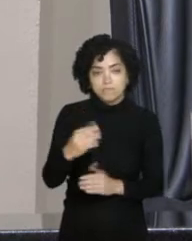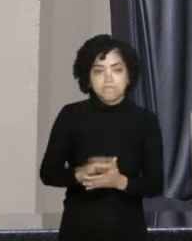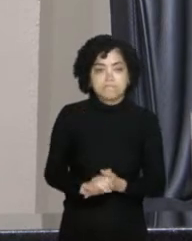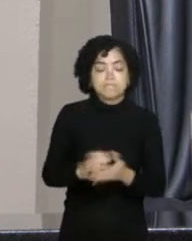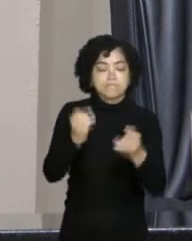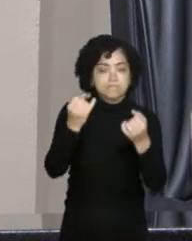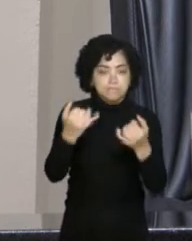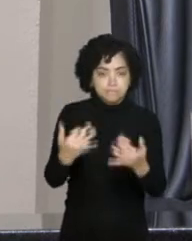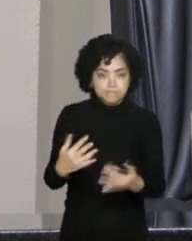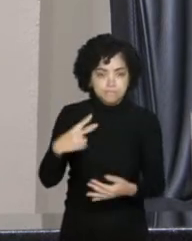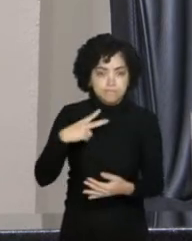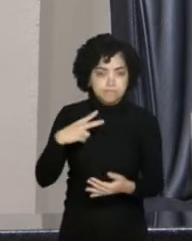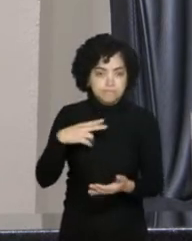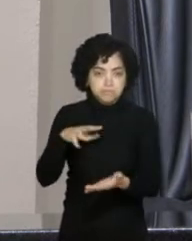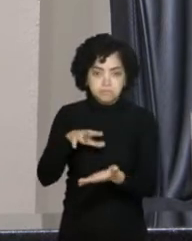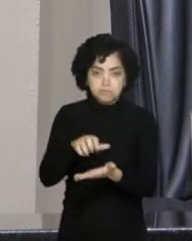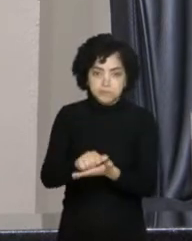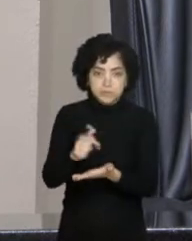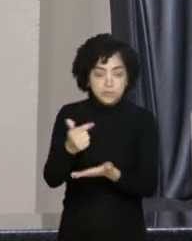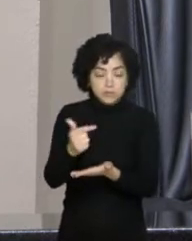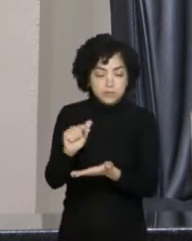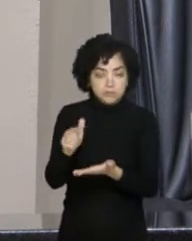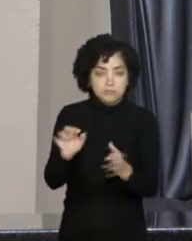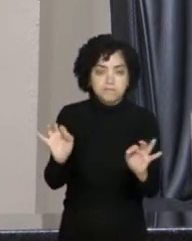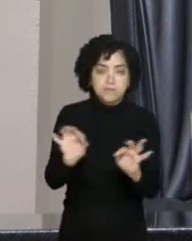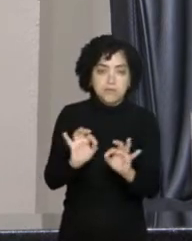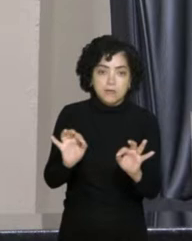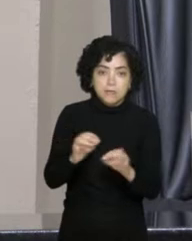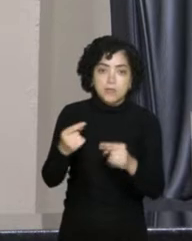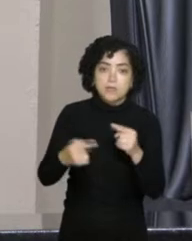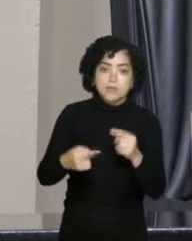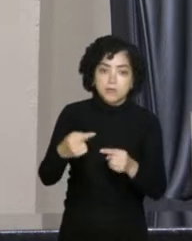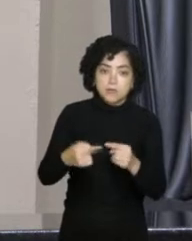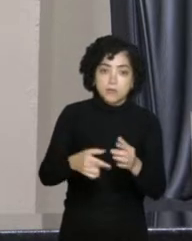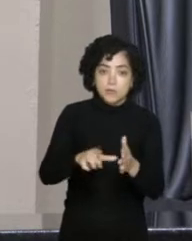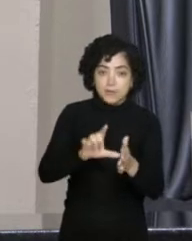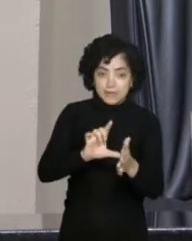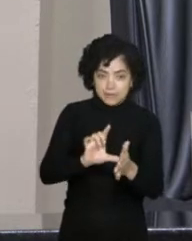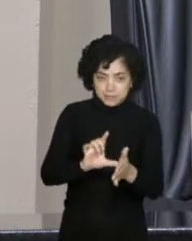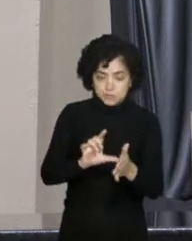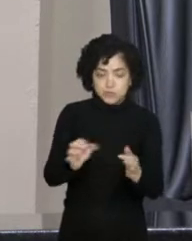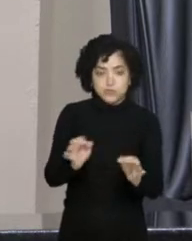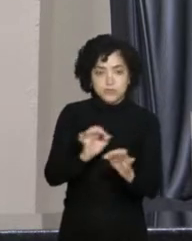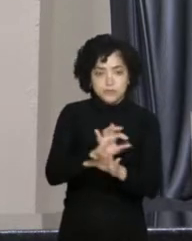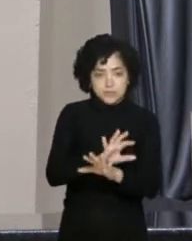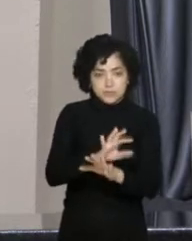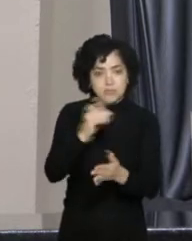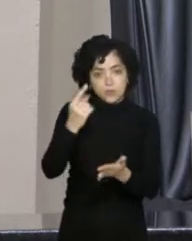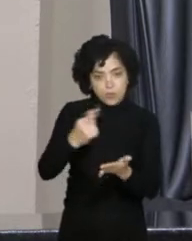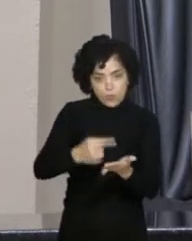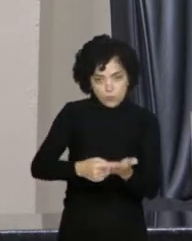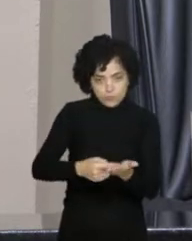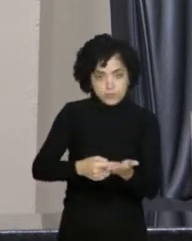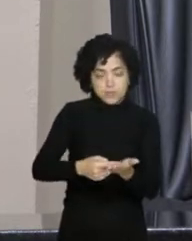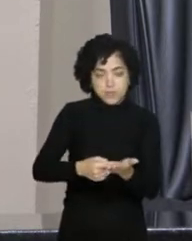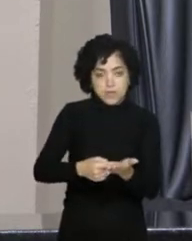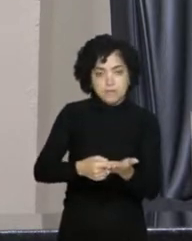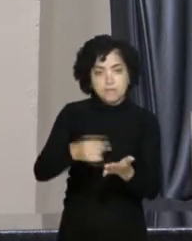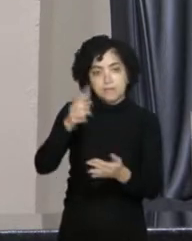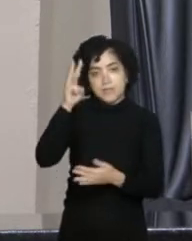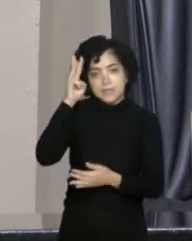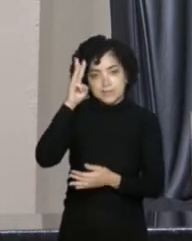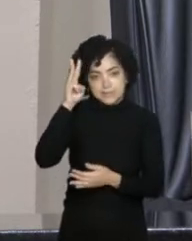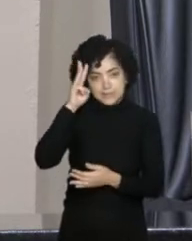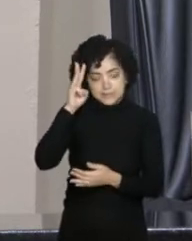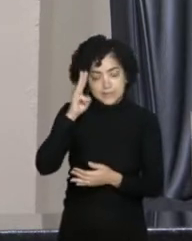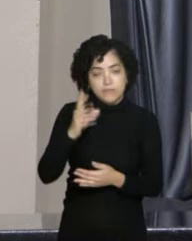Explicações pessoais, não houve oradores inscritos. Nada mais havendo a tratar e encerrar a sessão, o senhor presidente convocou outra ordinária para terça-feira,